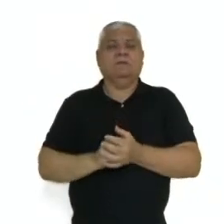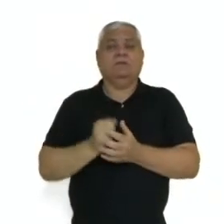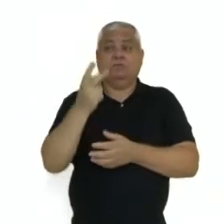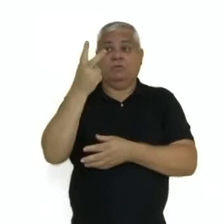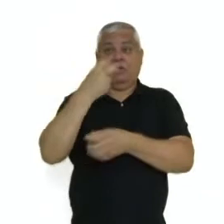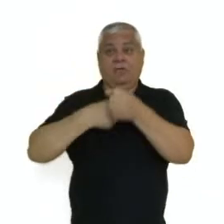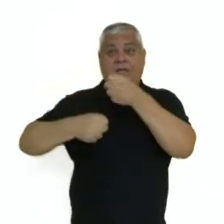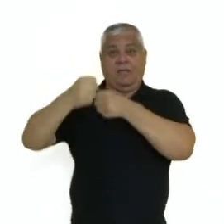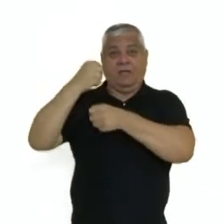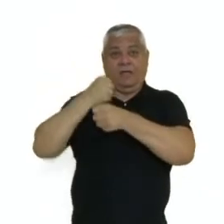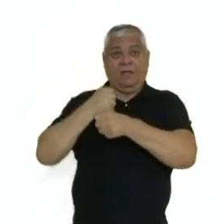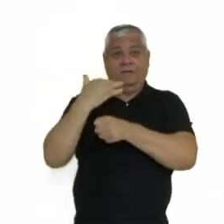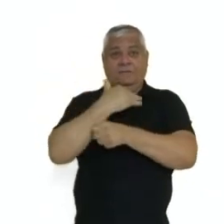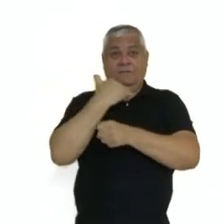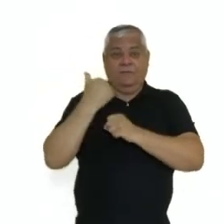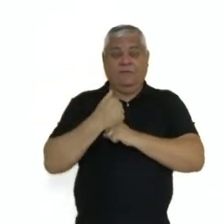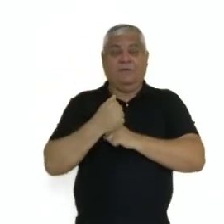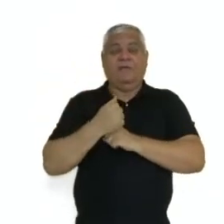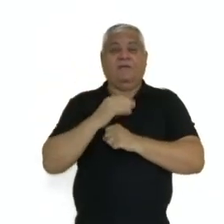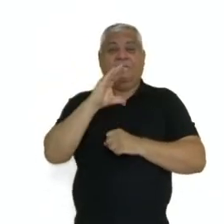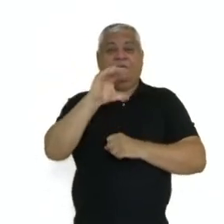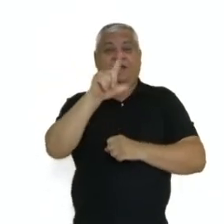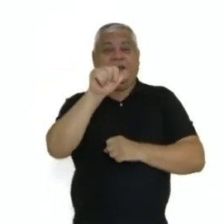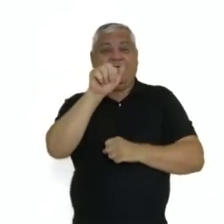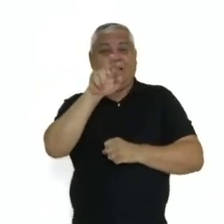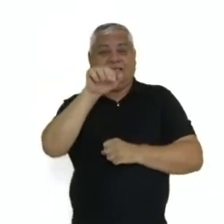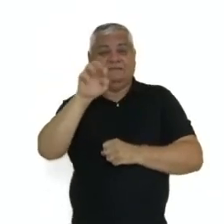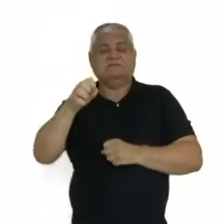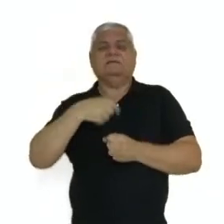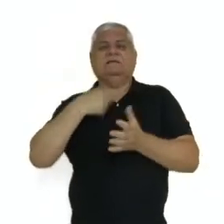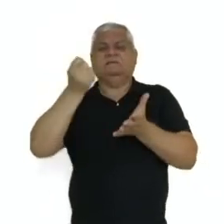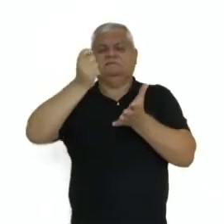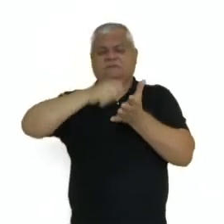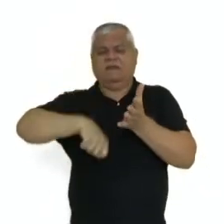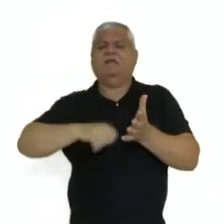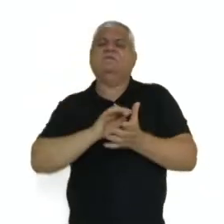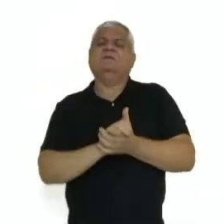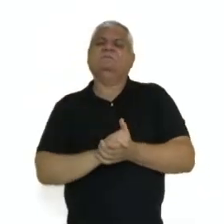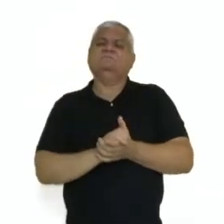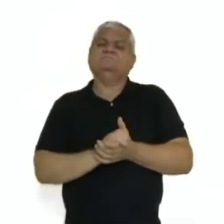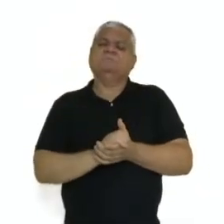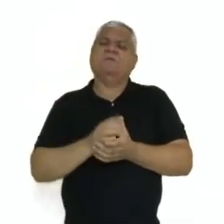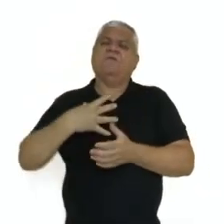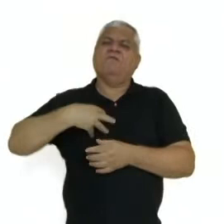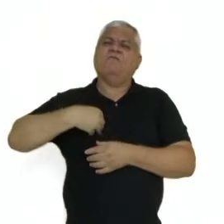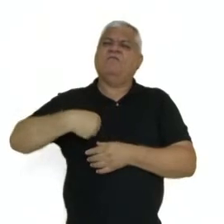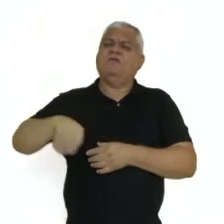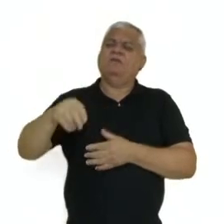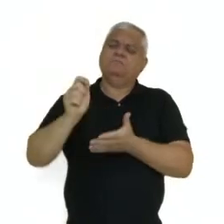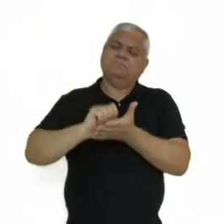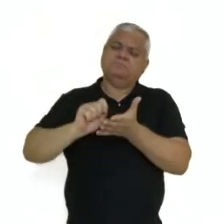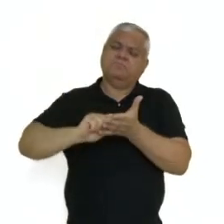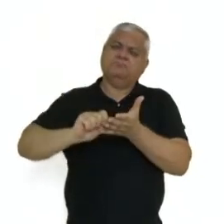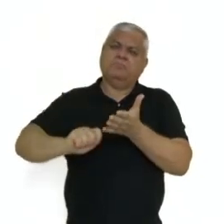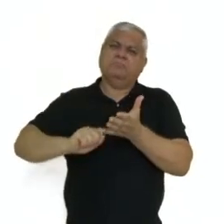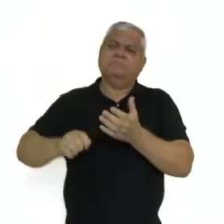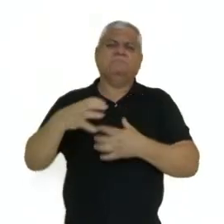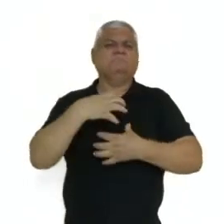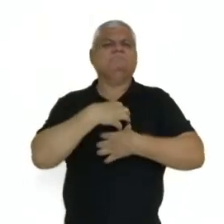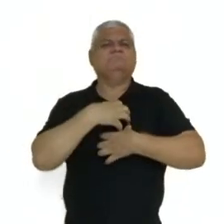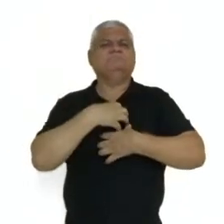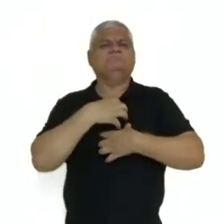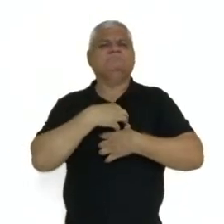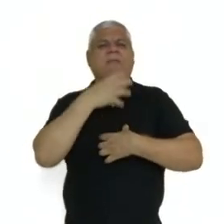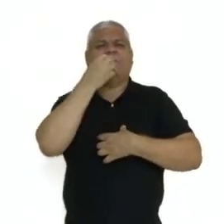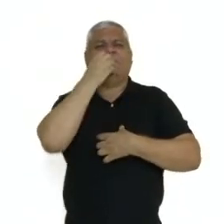Clarice Lispector escreve uma carta afetuosa ao filho mais velho, Pedro Gurgel Valente, sobre o bem-estar que sentia ao